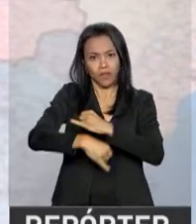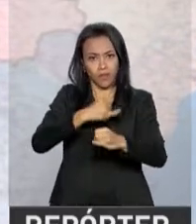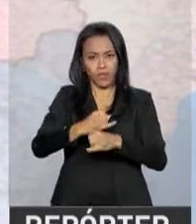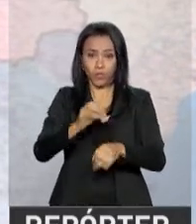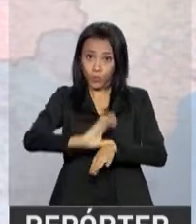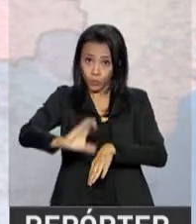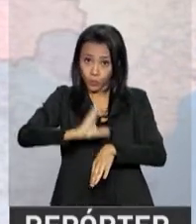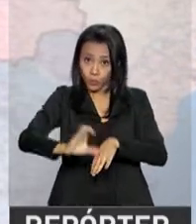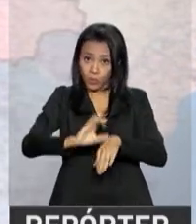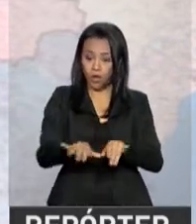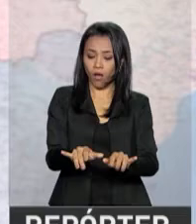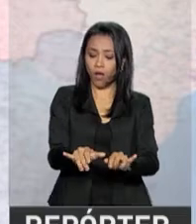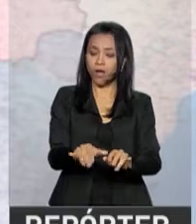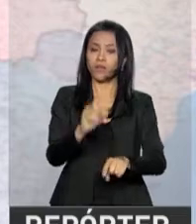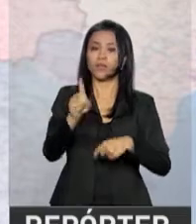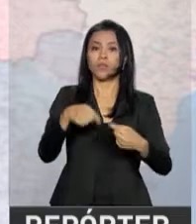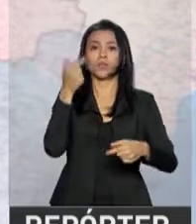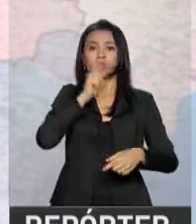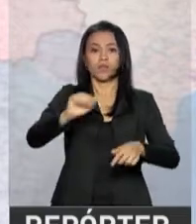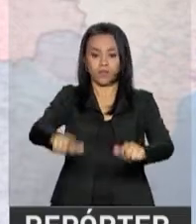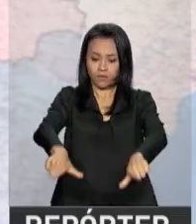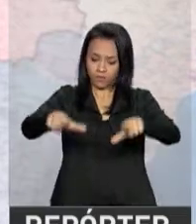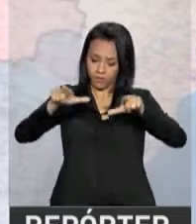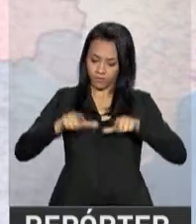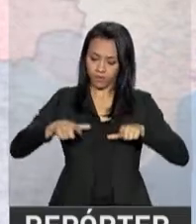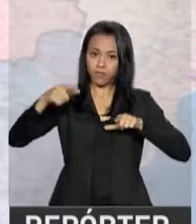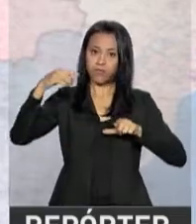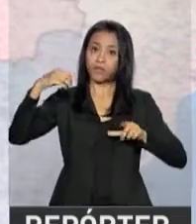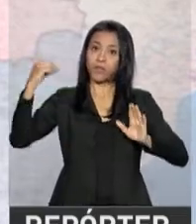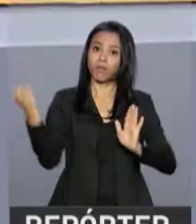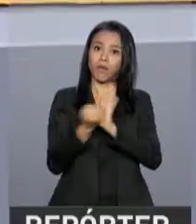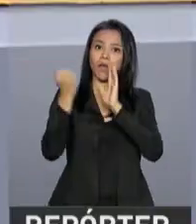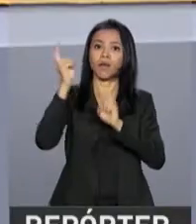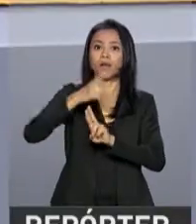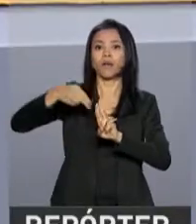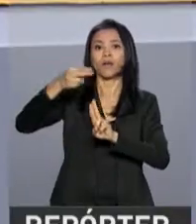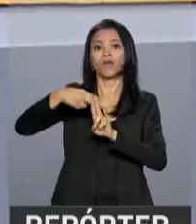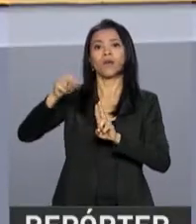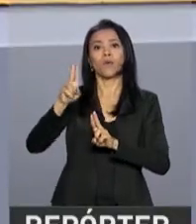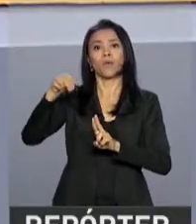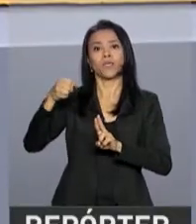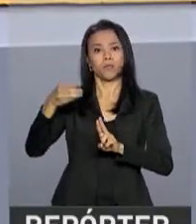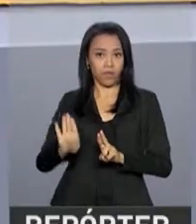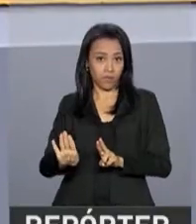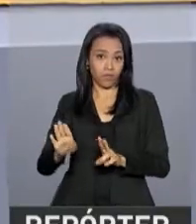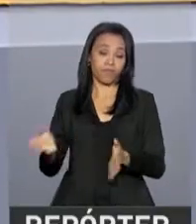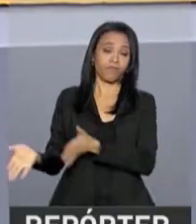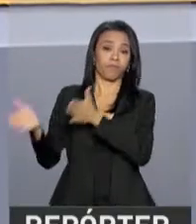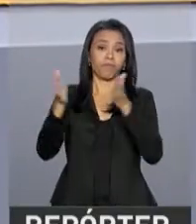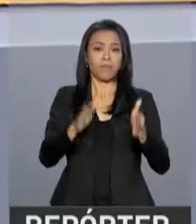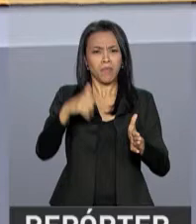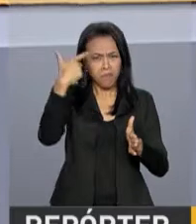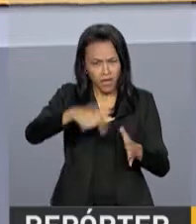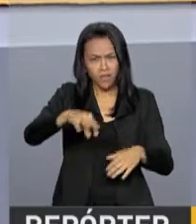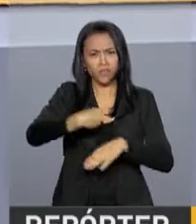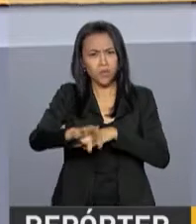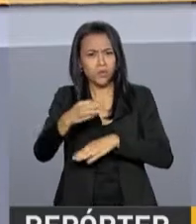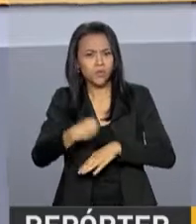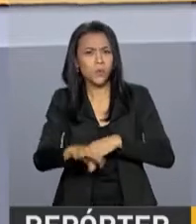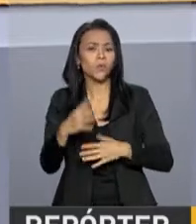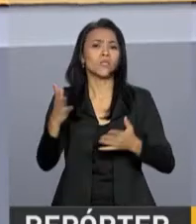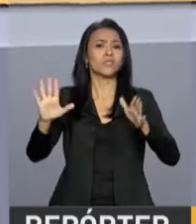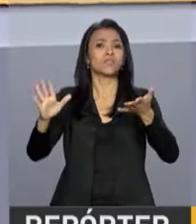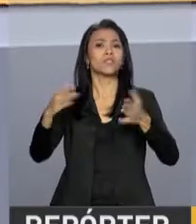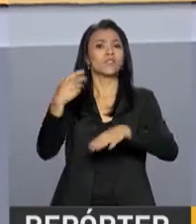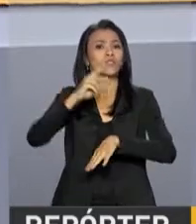recebe um certificado chancelado pelo nbb para mais informações sobre os cursos da escola do